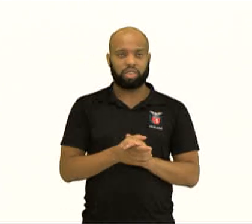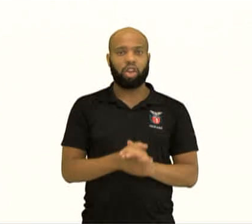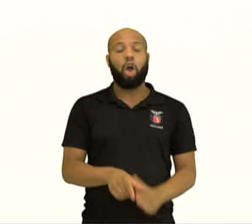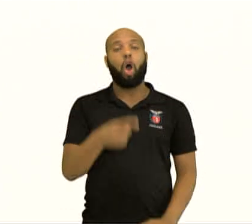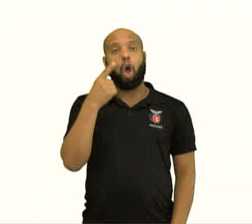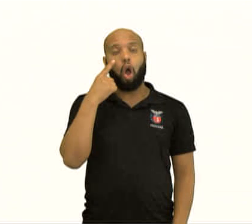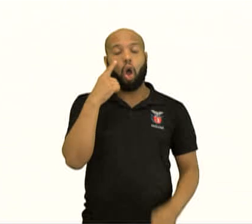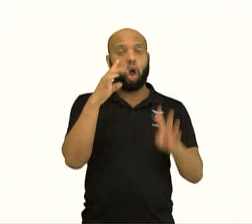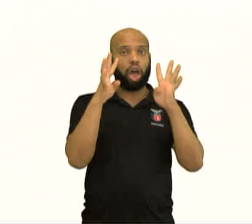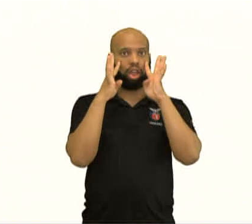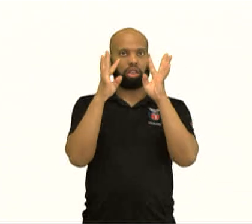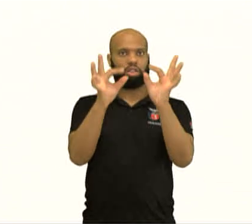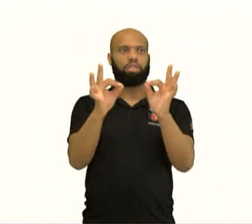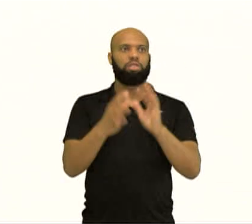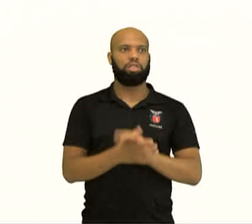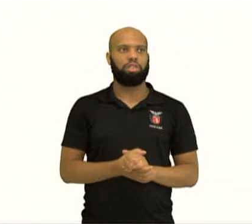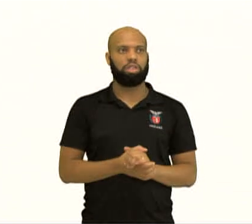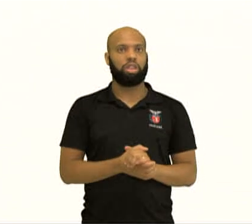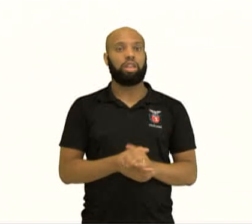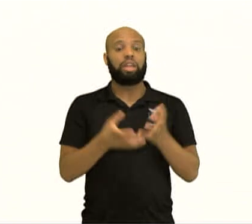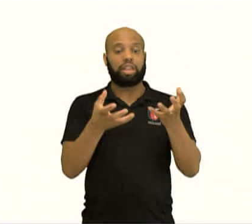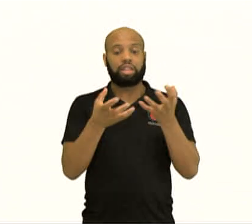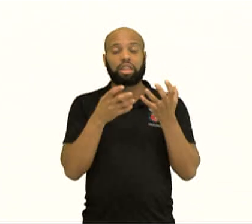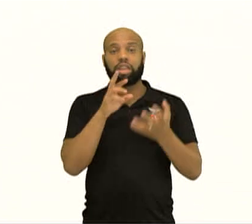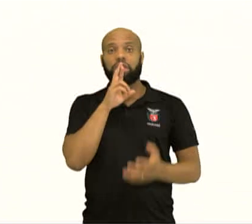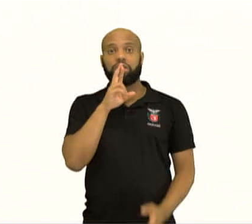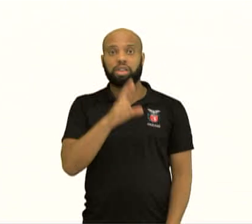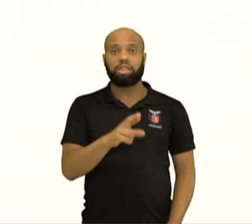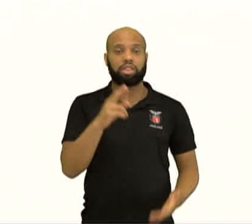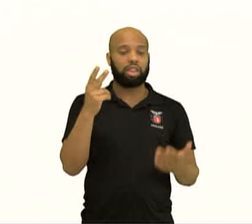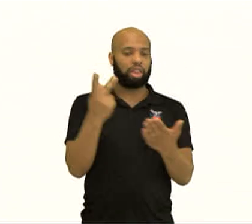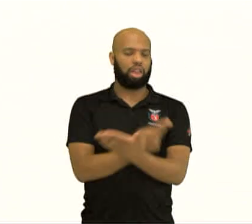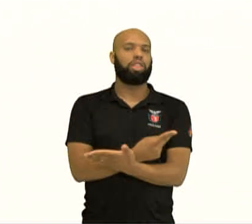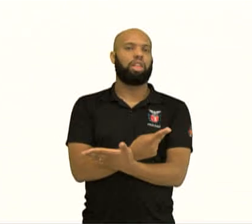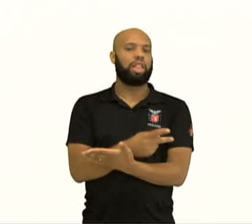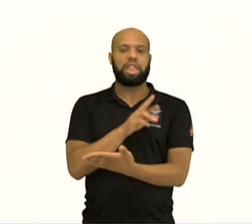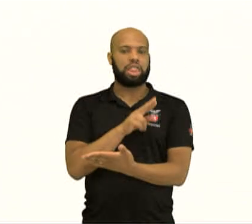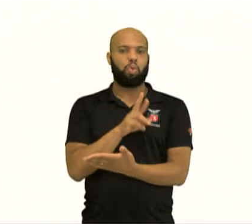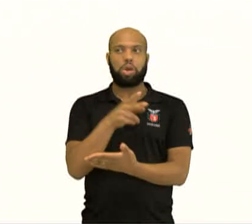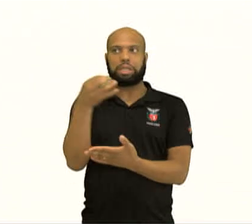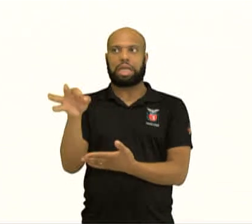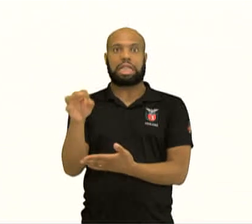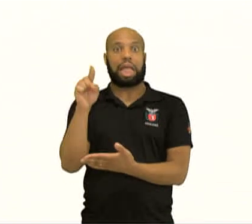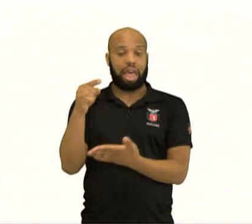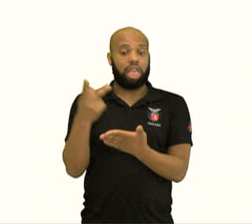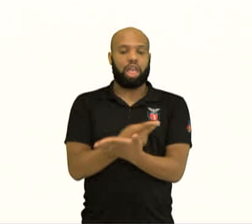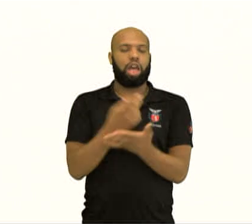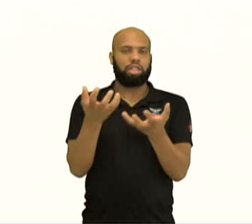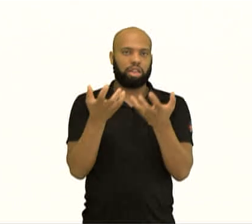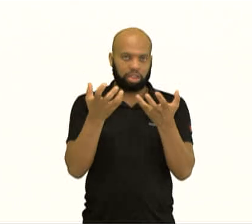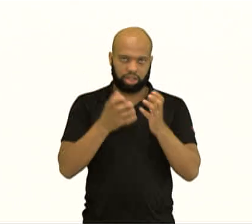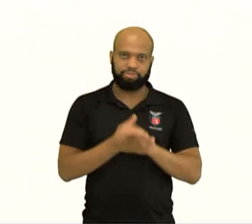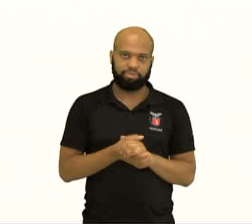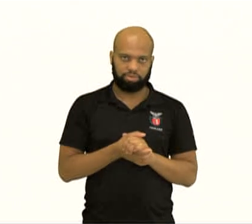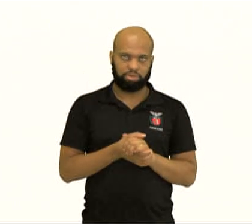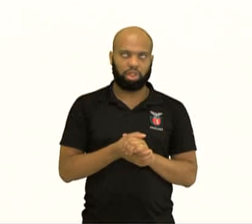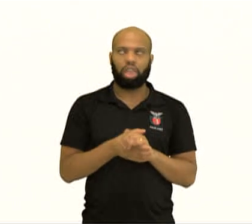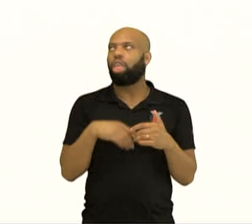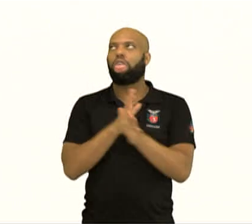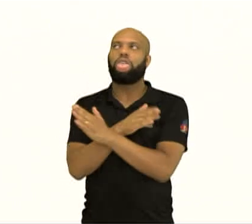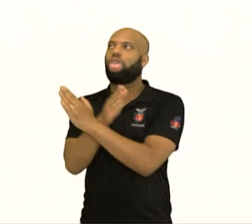Presta atenção aí, hein? É na incorreta. Não vai ficar comendo mosca aí, bobeando, tomando